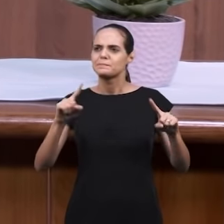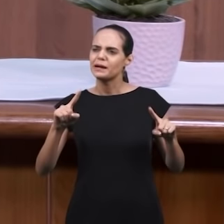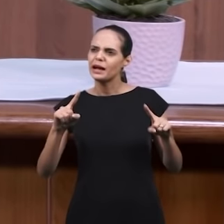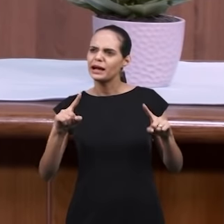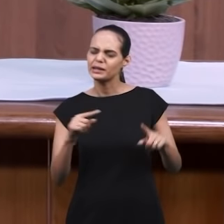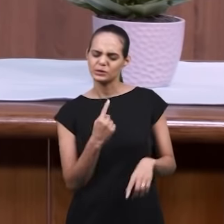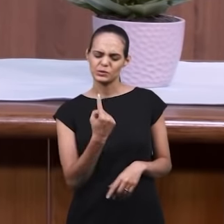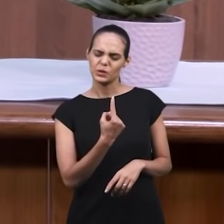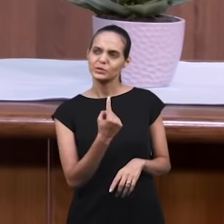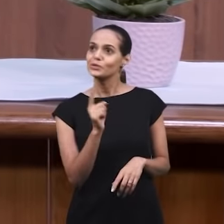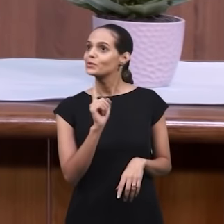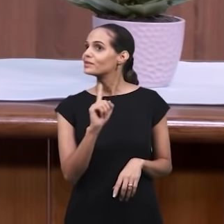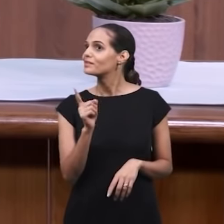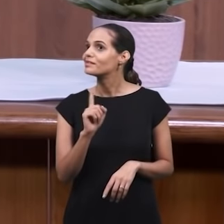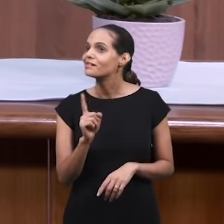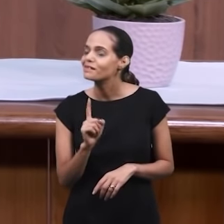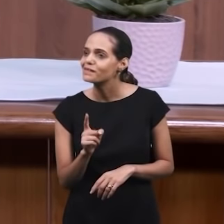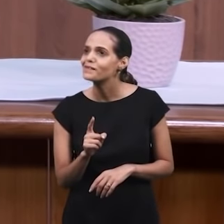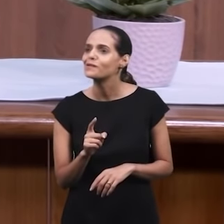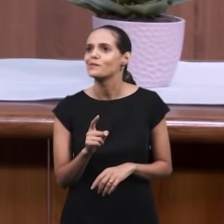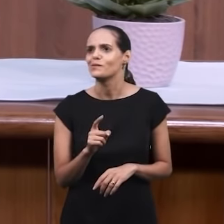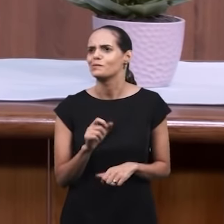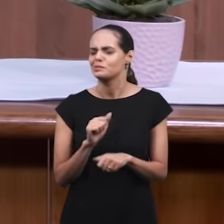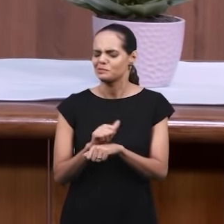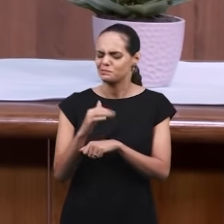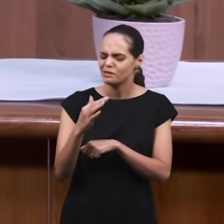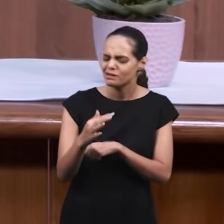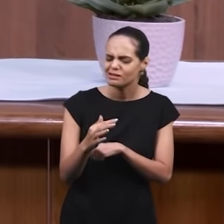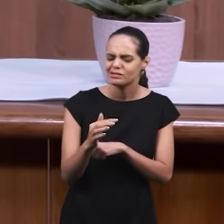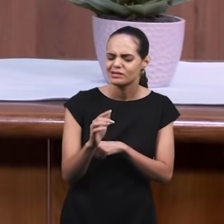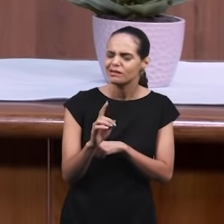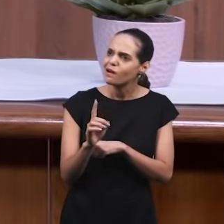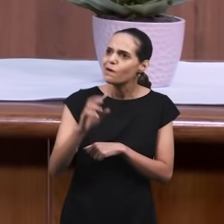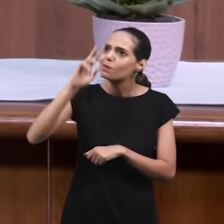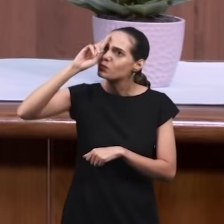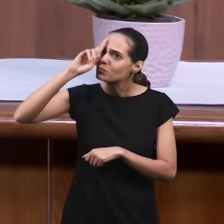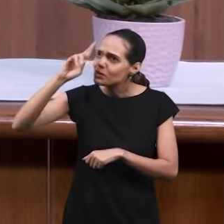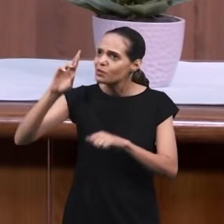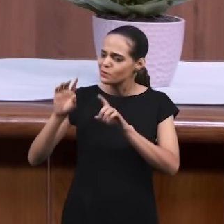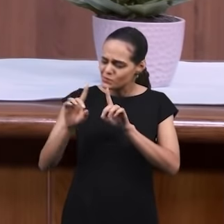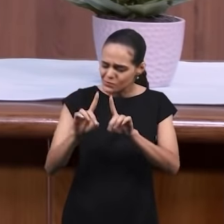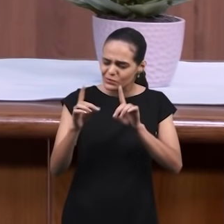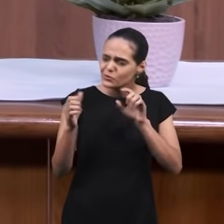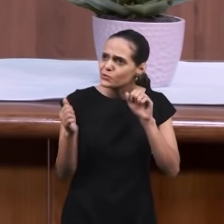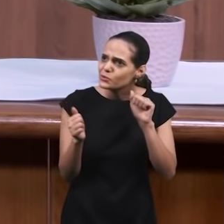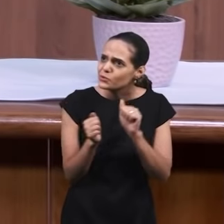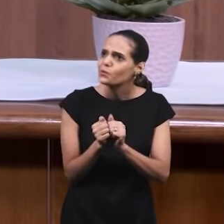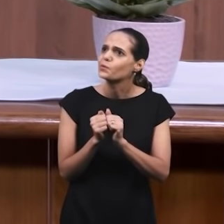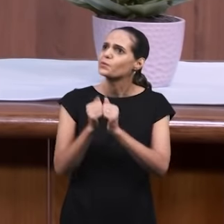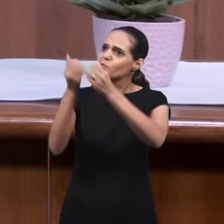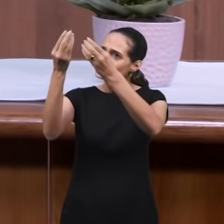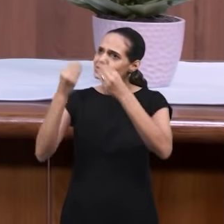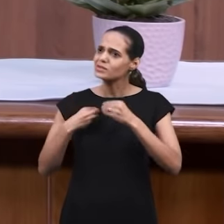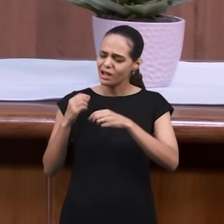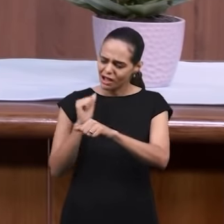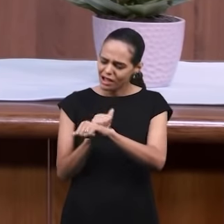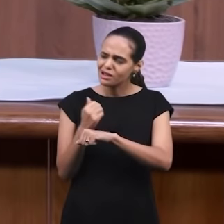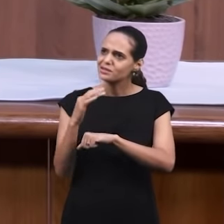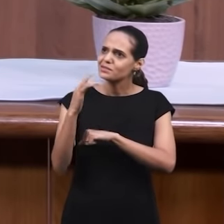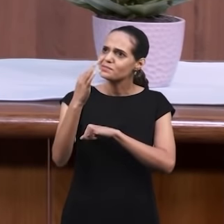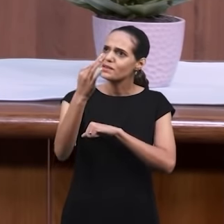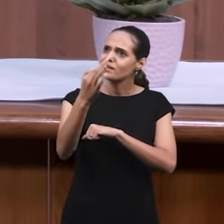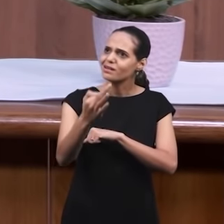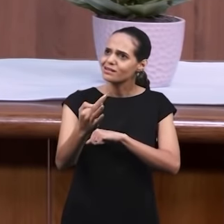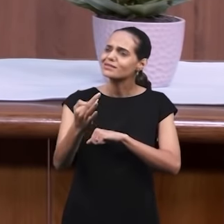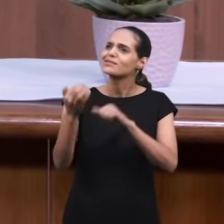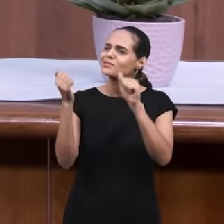enfrentamos sozinhos, sem esperança. Senhor, quando as enfrentamos, o fazemos, Senhor, com a Tua mão